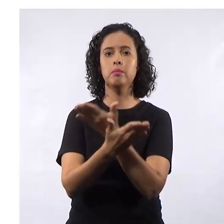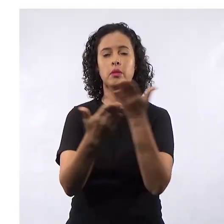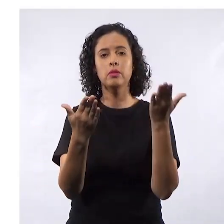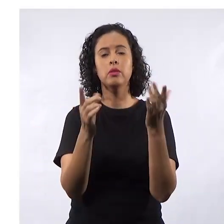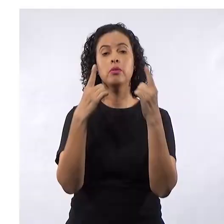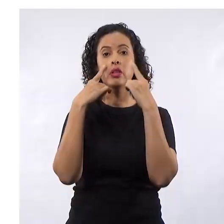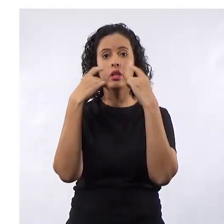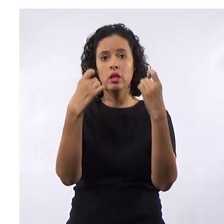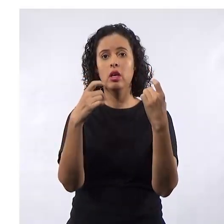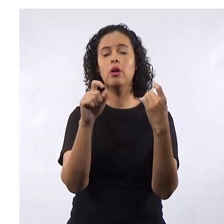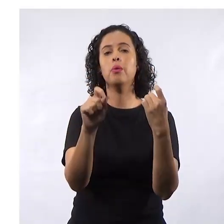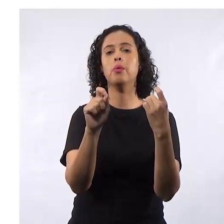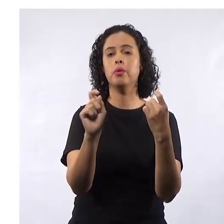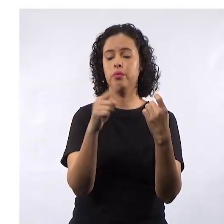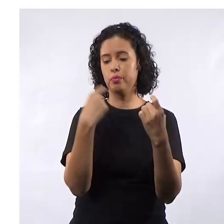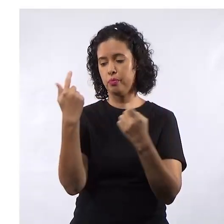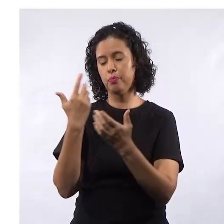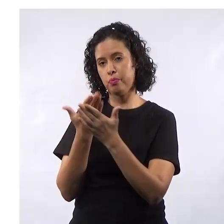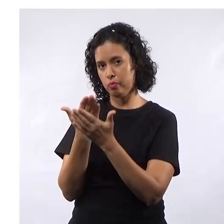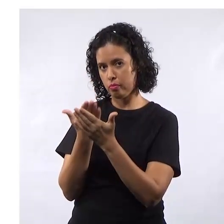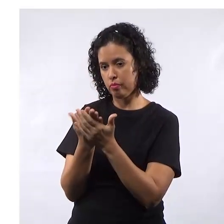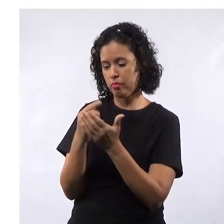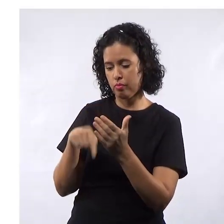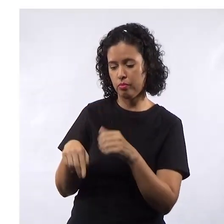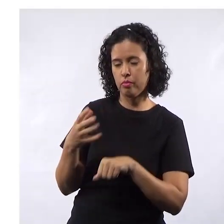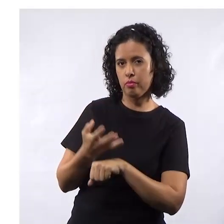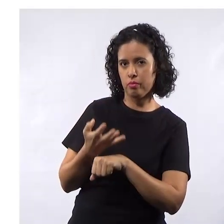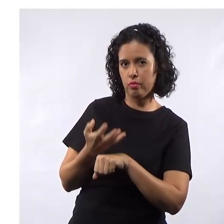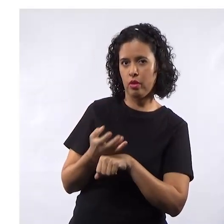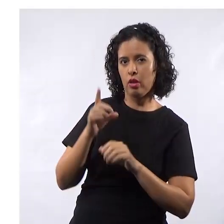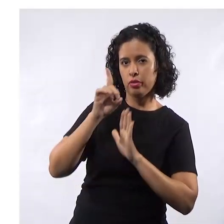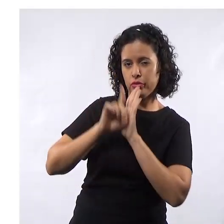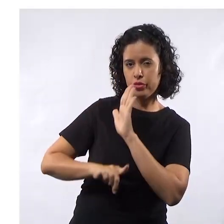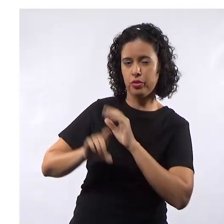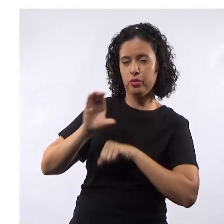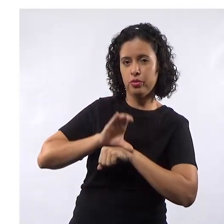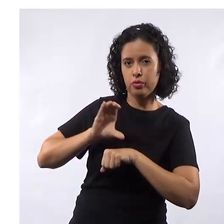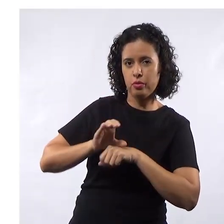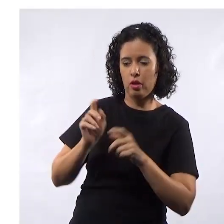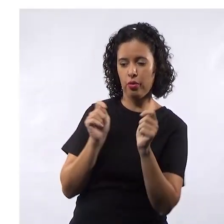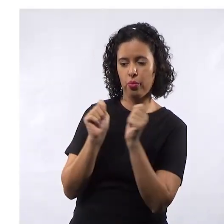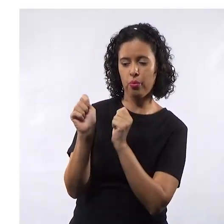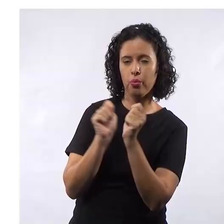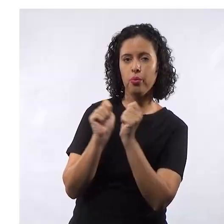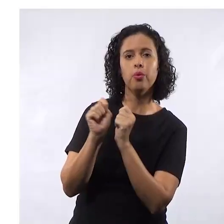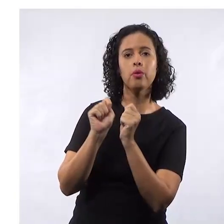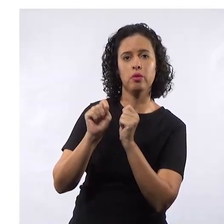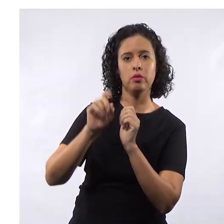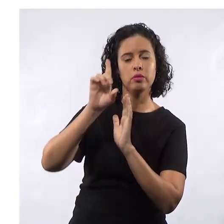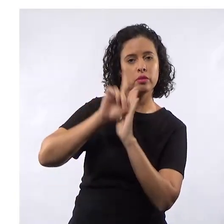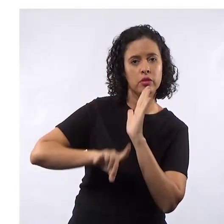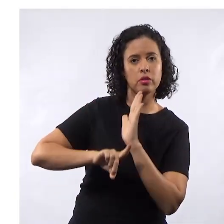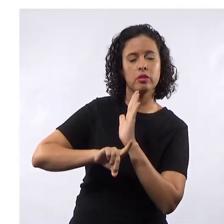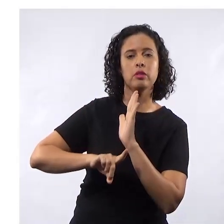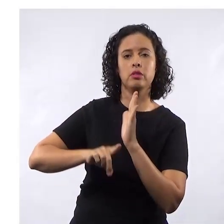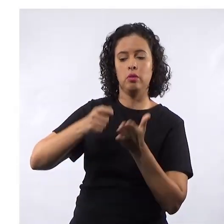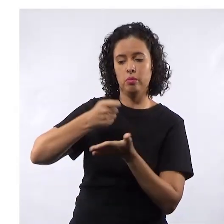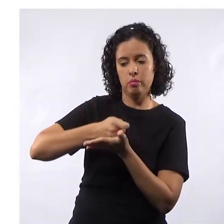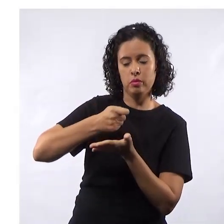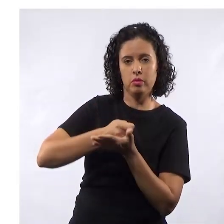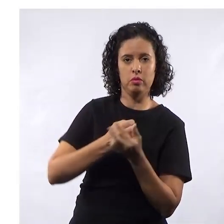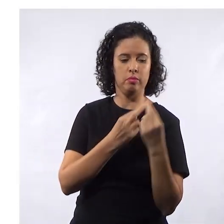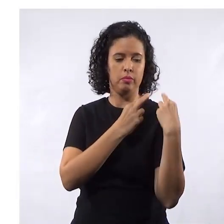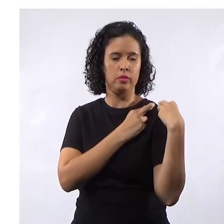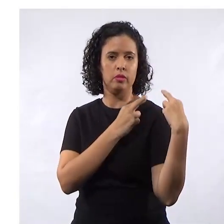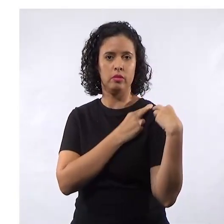vocês, o que interessa aqui, que a gente vai trabalhar na nossa disciplina, o direito civil, que regula os direitos e obrigações de ordem